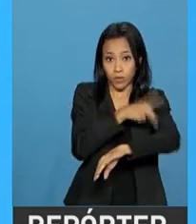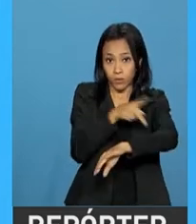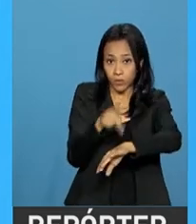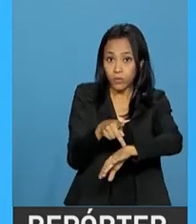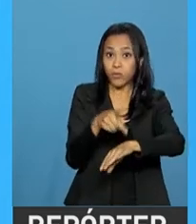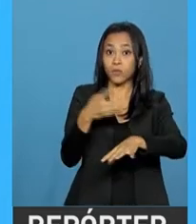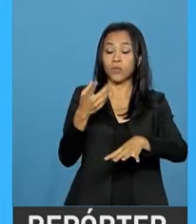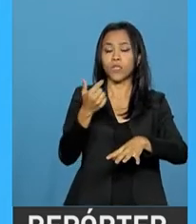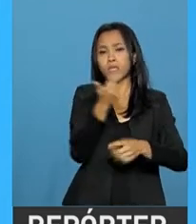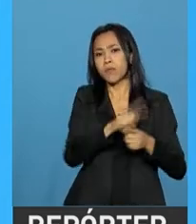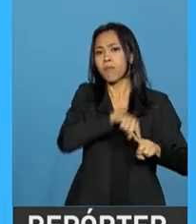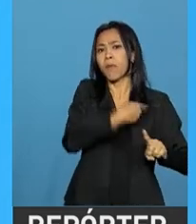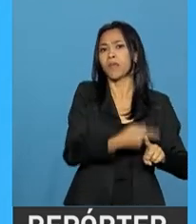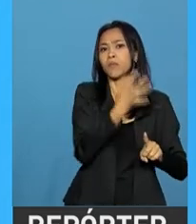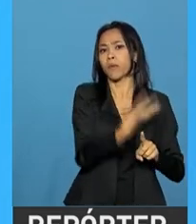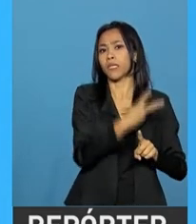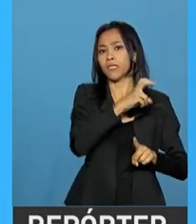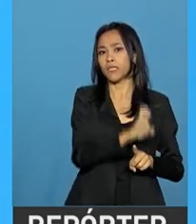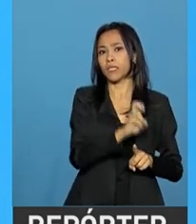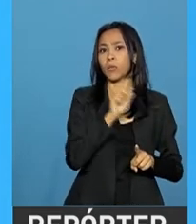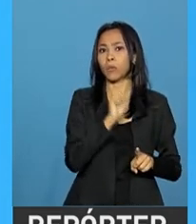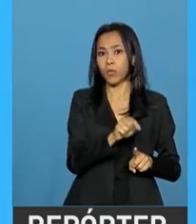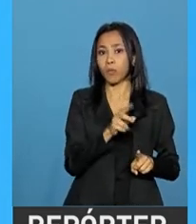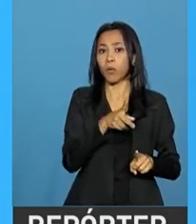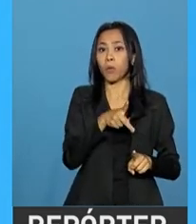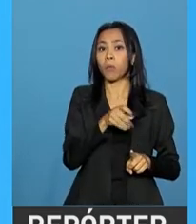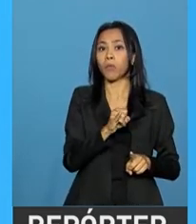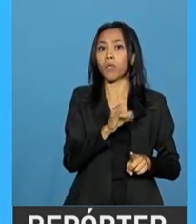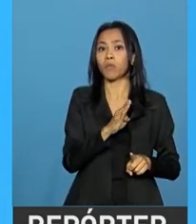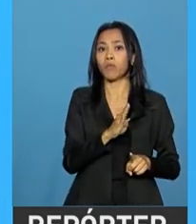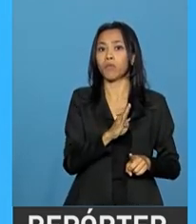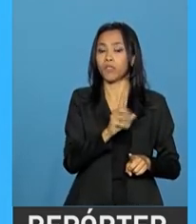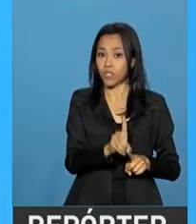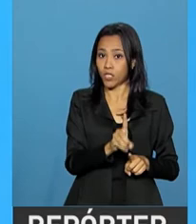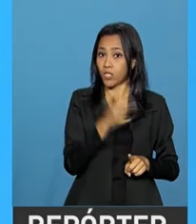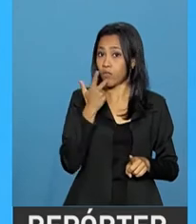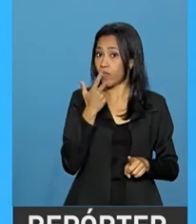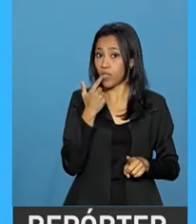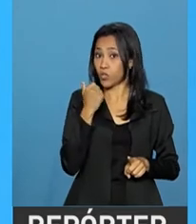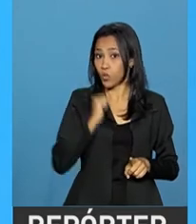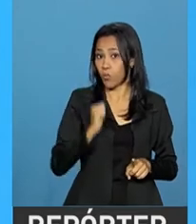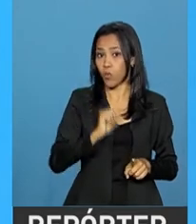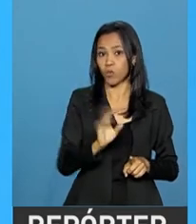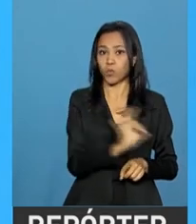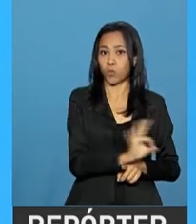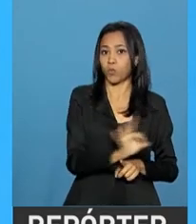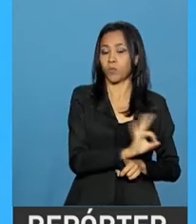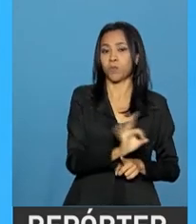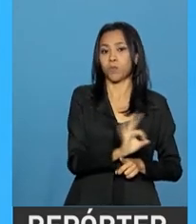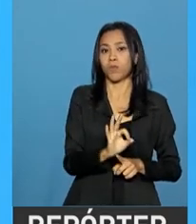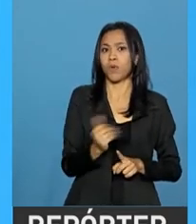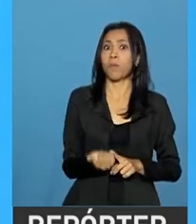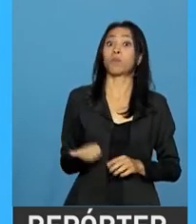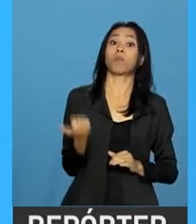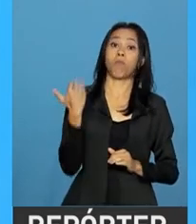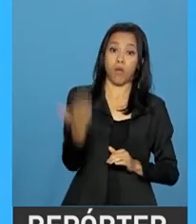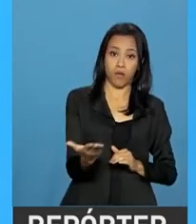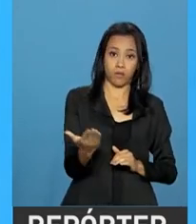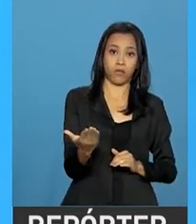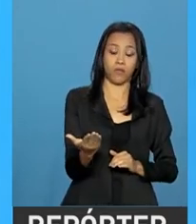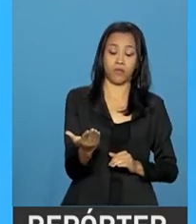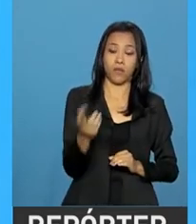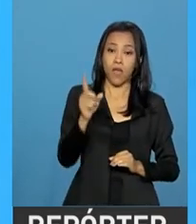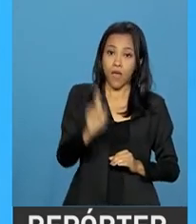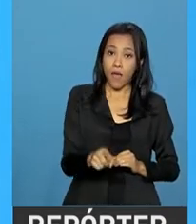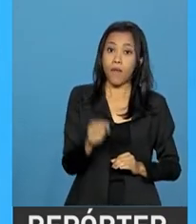vagas para o pibid nós não estamos falando de bolsas porque bolsa são muito mais bolsas